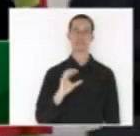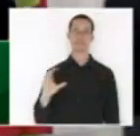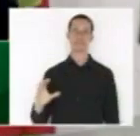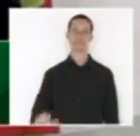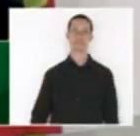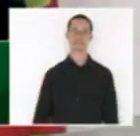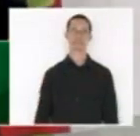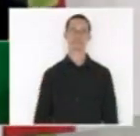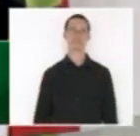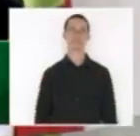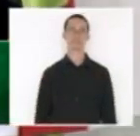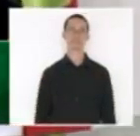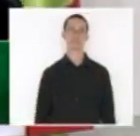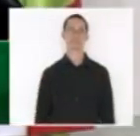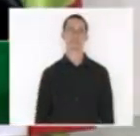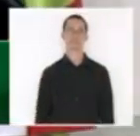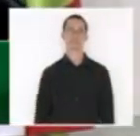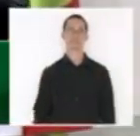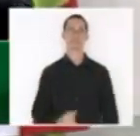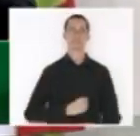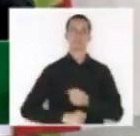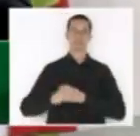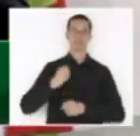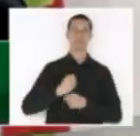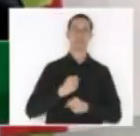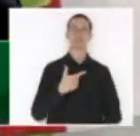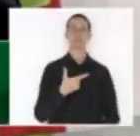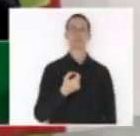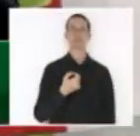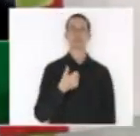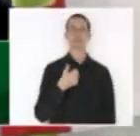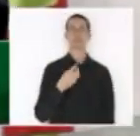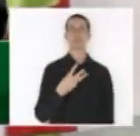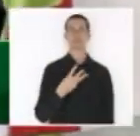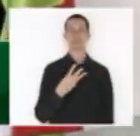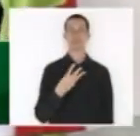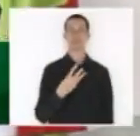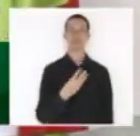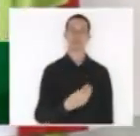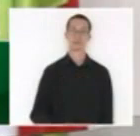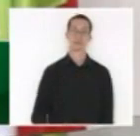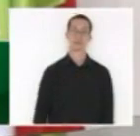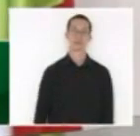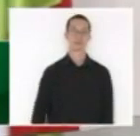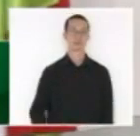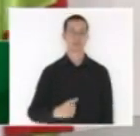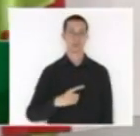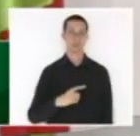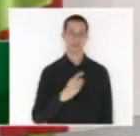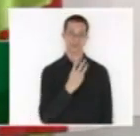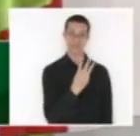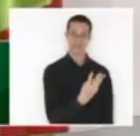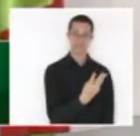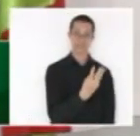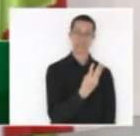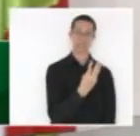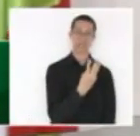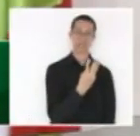Em 2013, 31 das 36